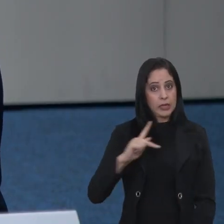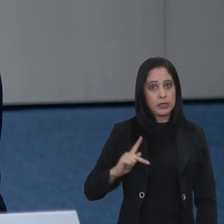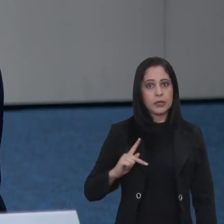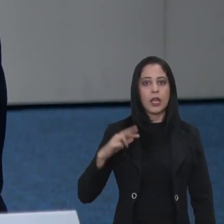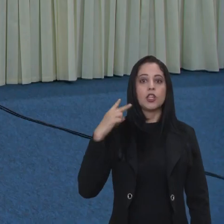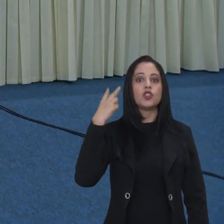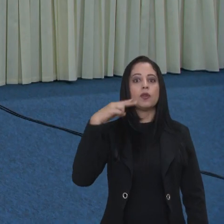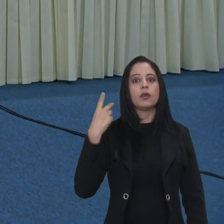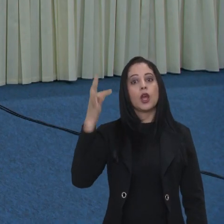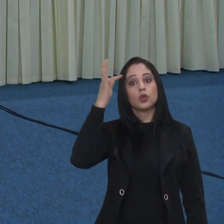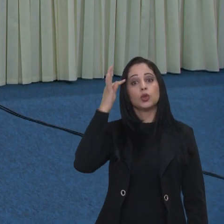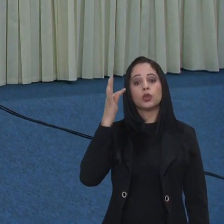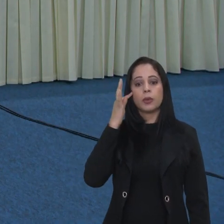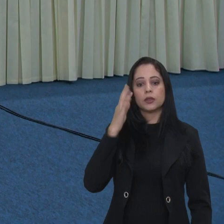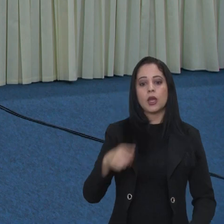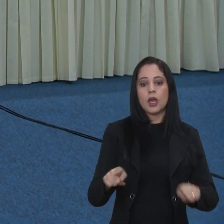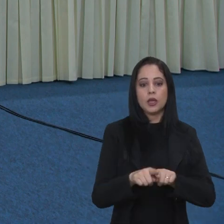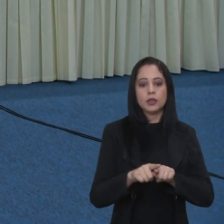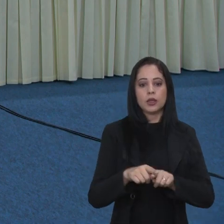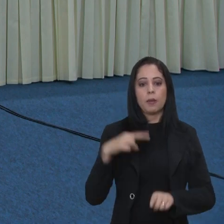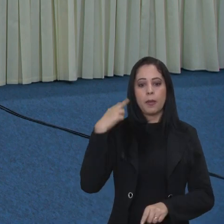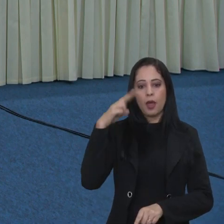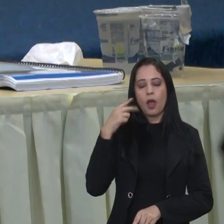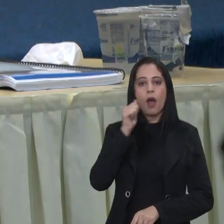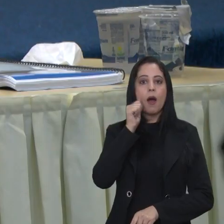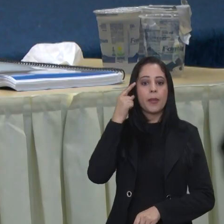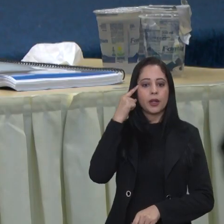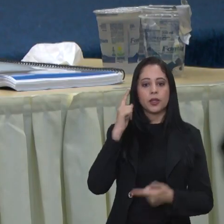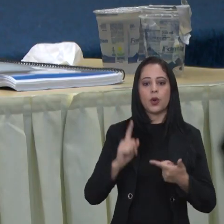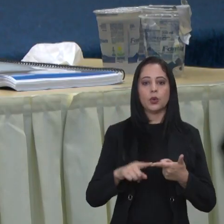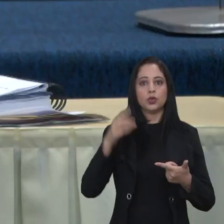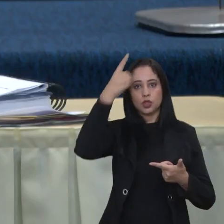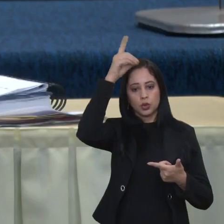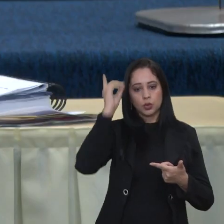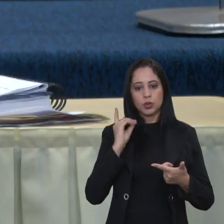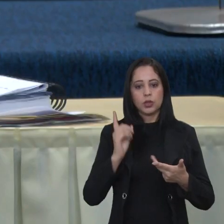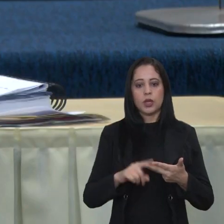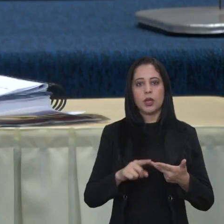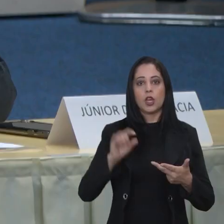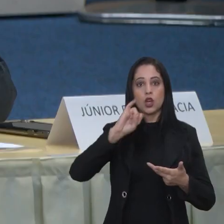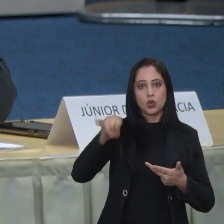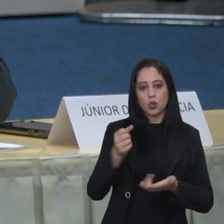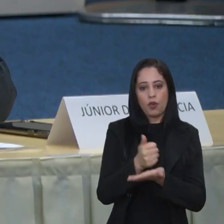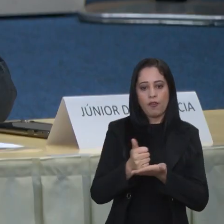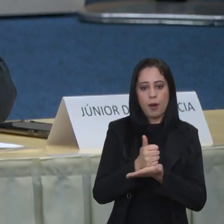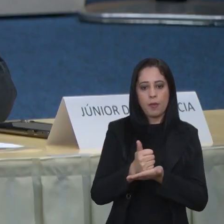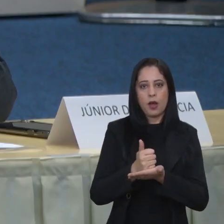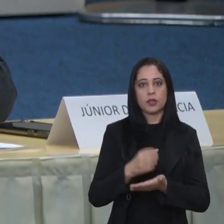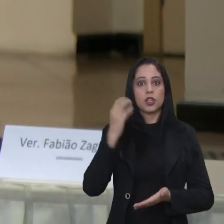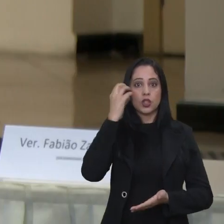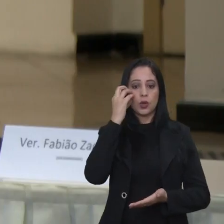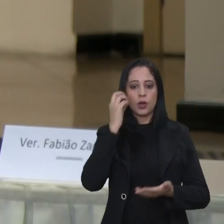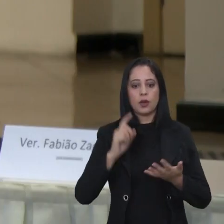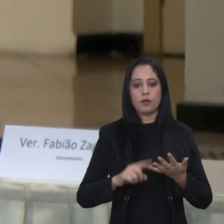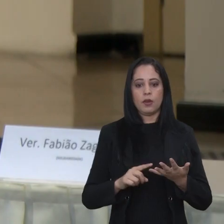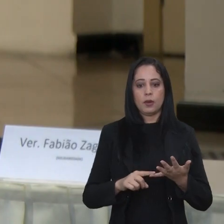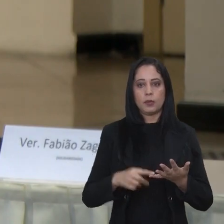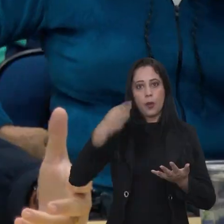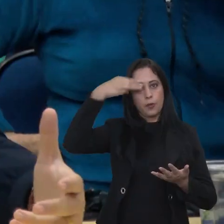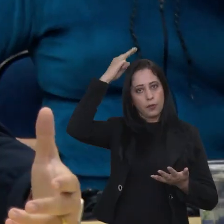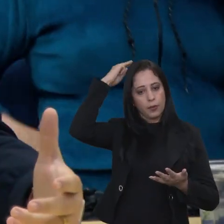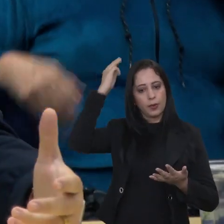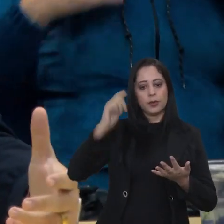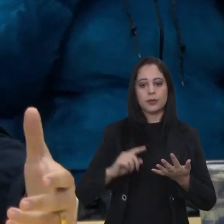Tomás Henrique e também teve a presença dos parlamentares Amélia Naomi, Dulce Rita, Júnior da Farmácia, Juliana